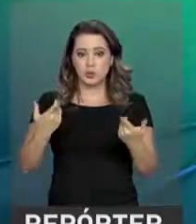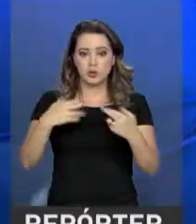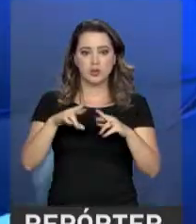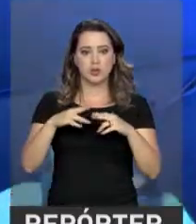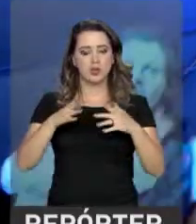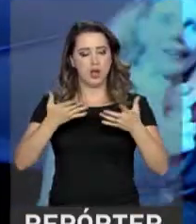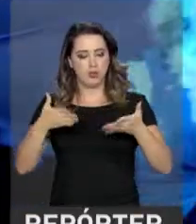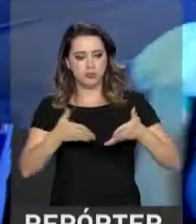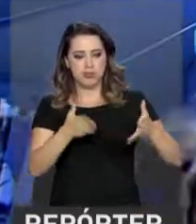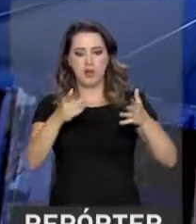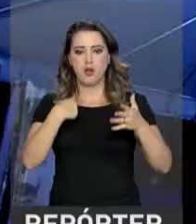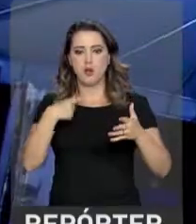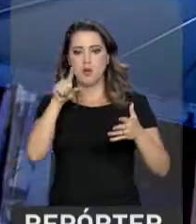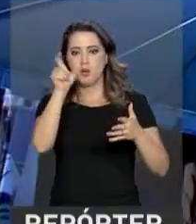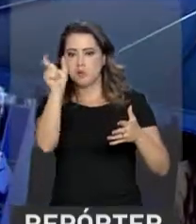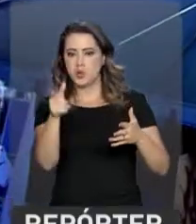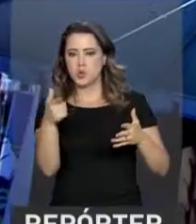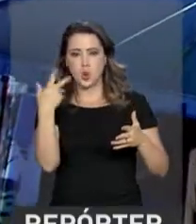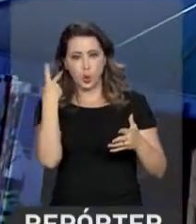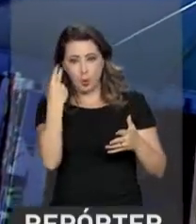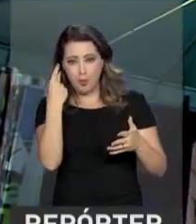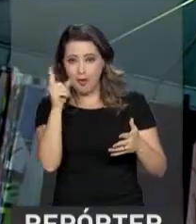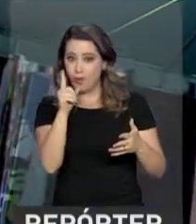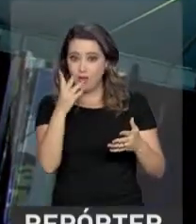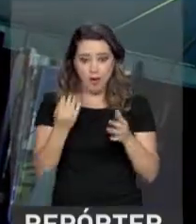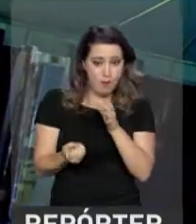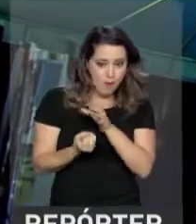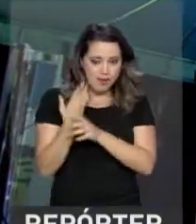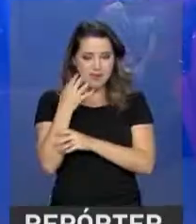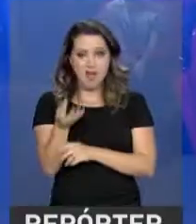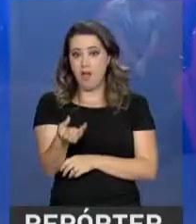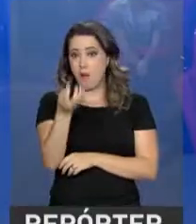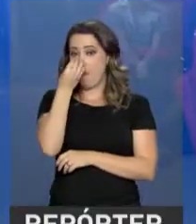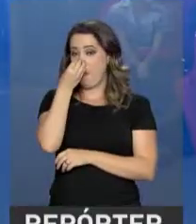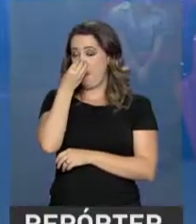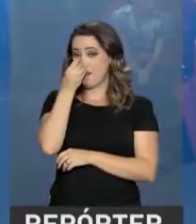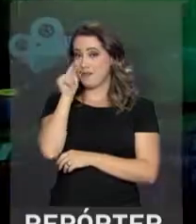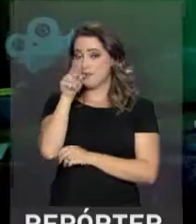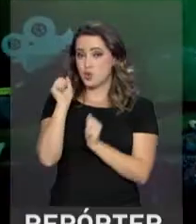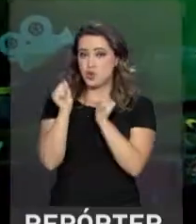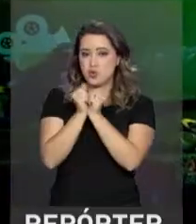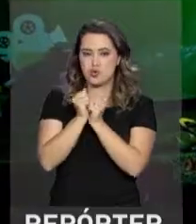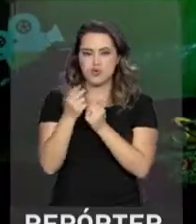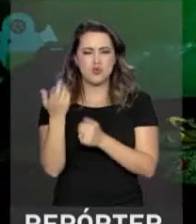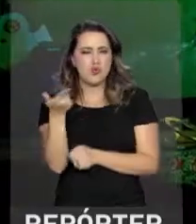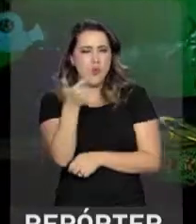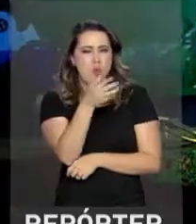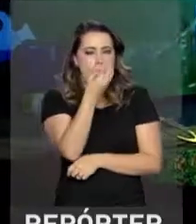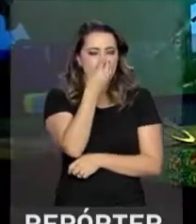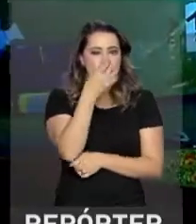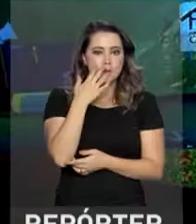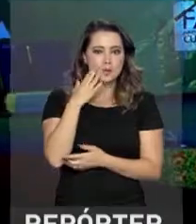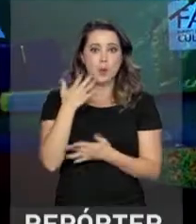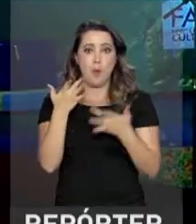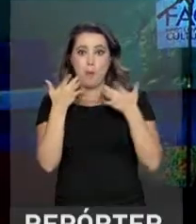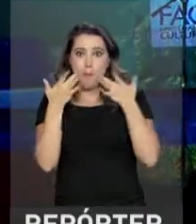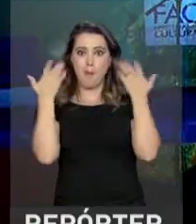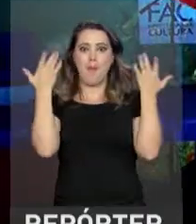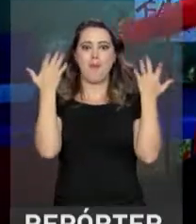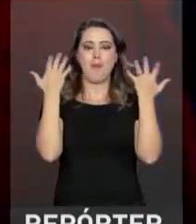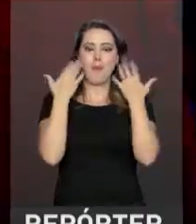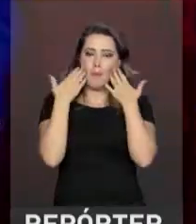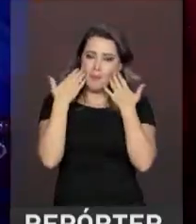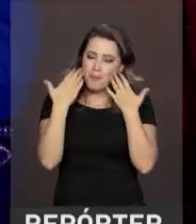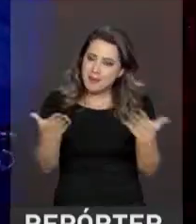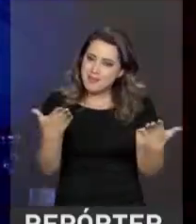érica deixa de ser uma pessoa comum nascia ali a palhaça berinjela que ao lado de a tal apa encanta o público com um espetáculo